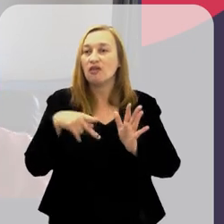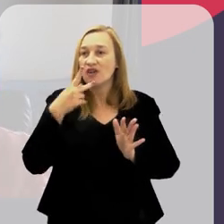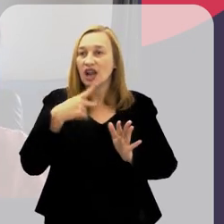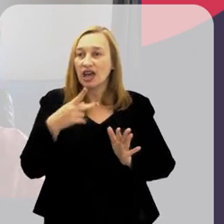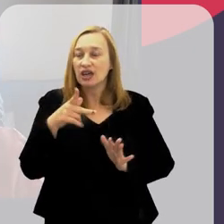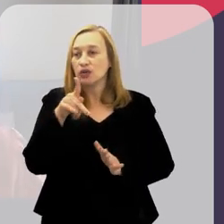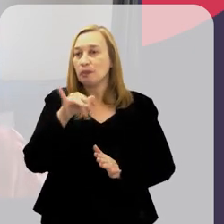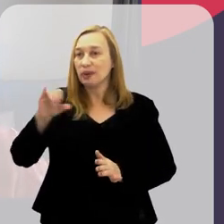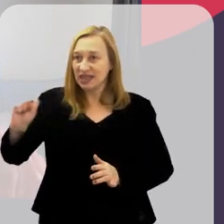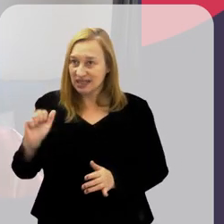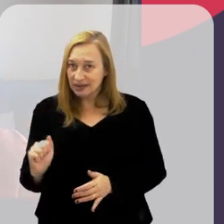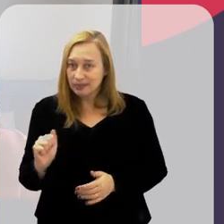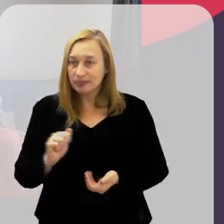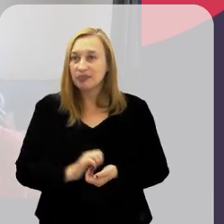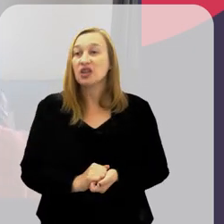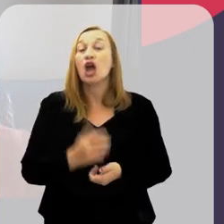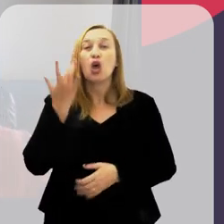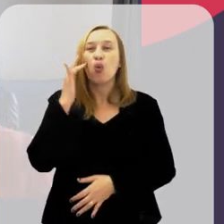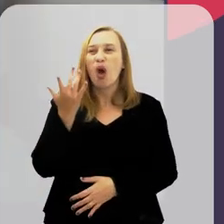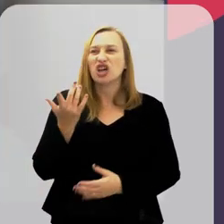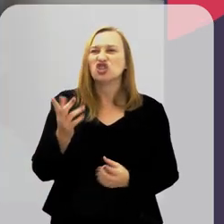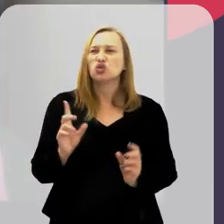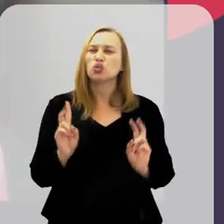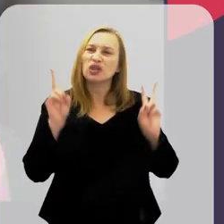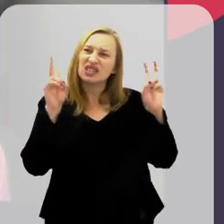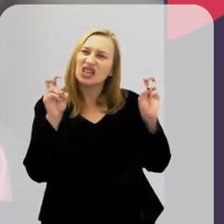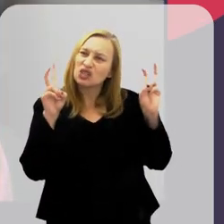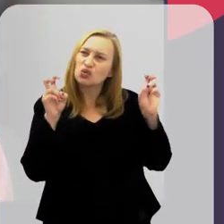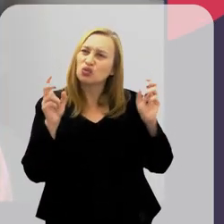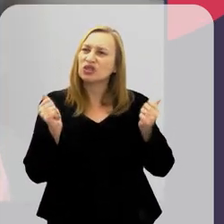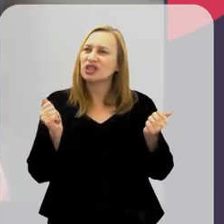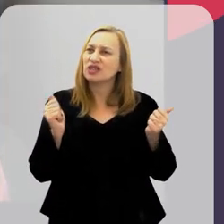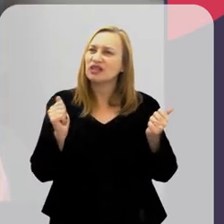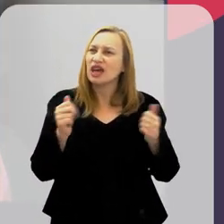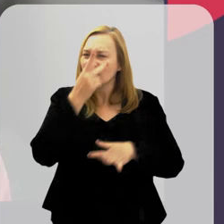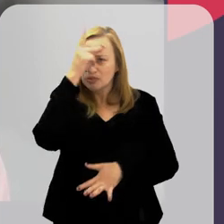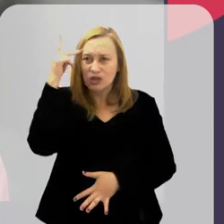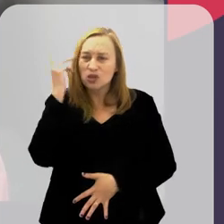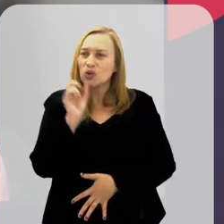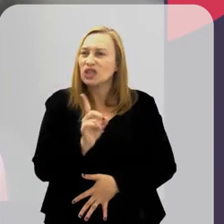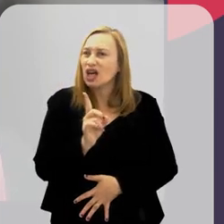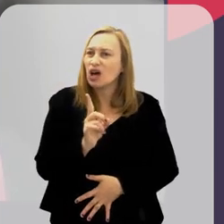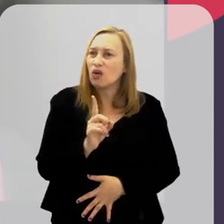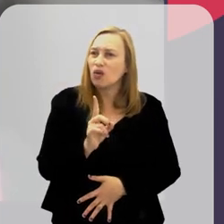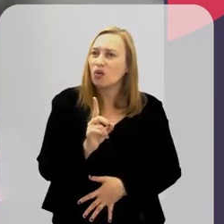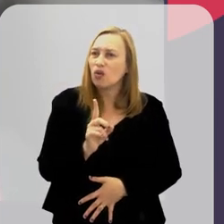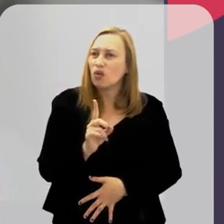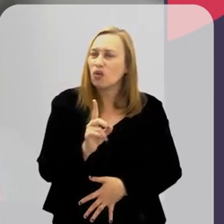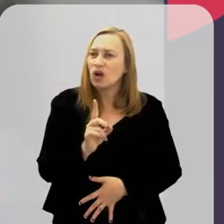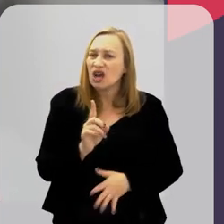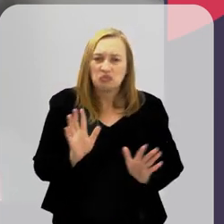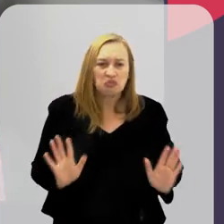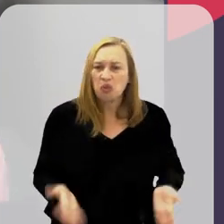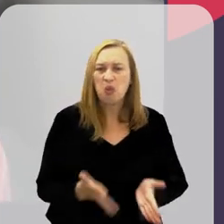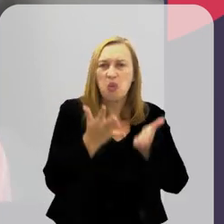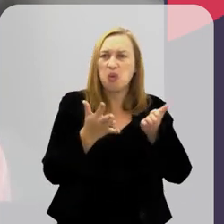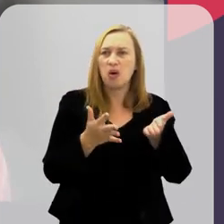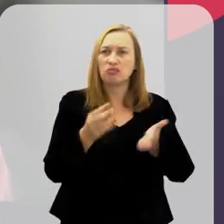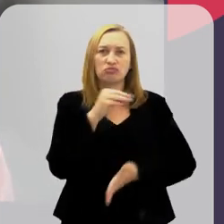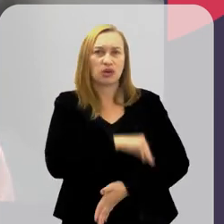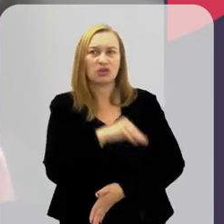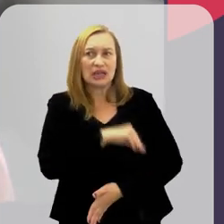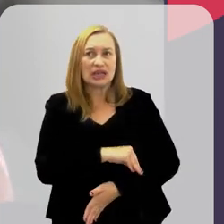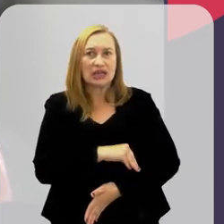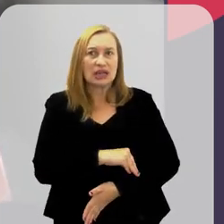falei do resultado do PISA. Sim. Que eu acho que um fator que faz com que as pessoas não sejam